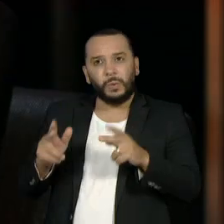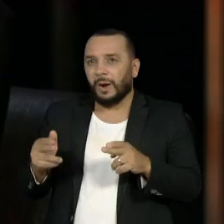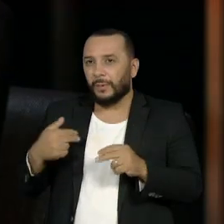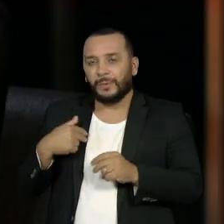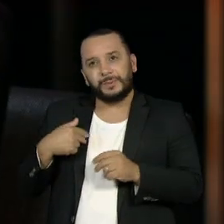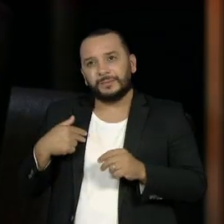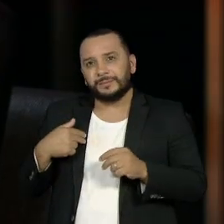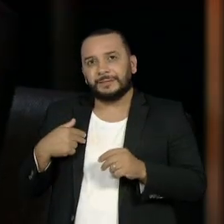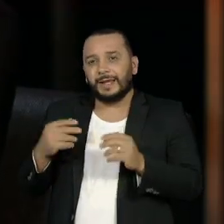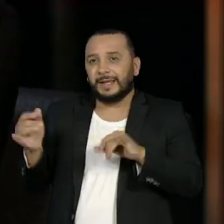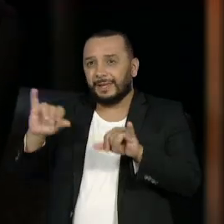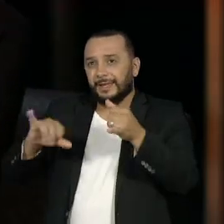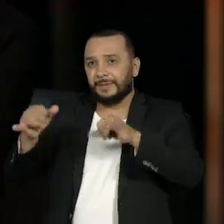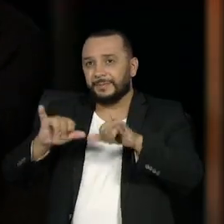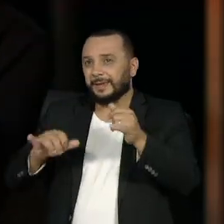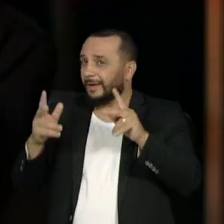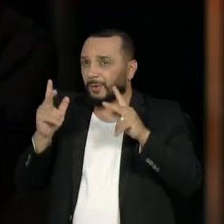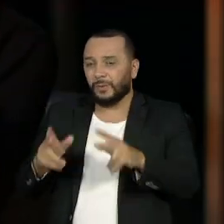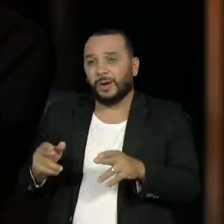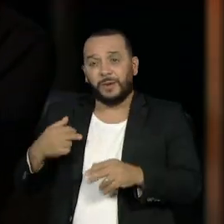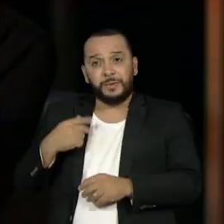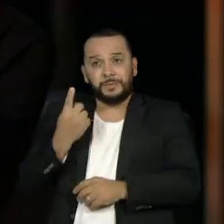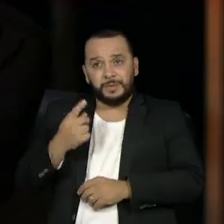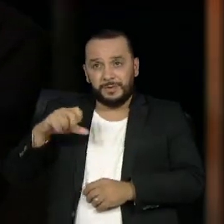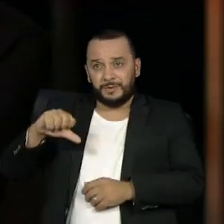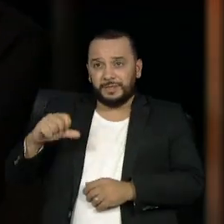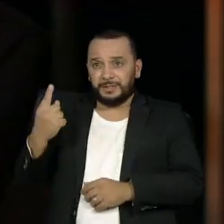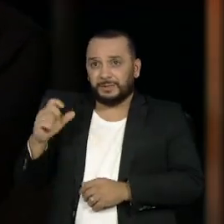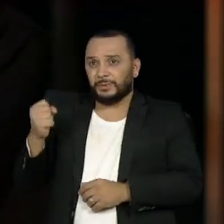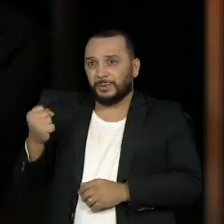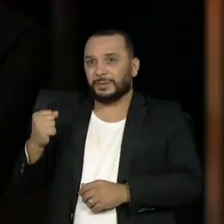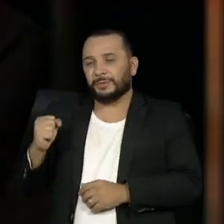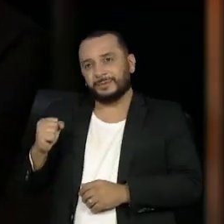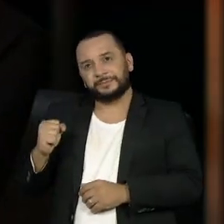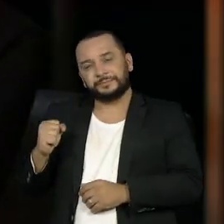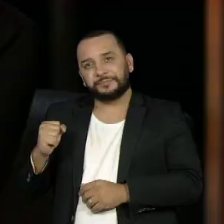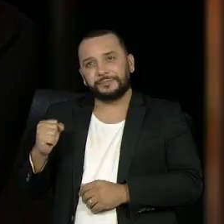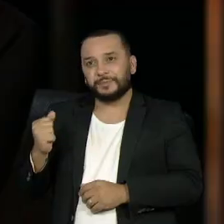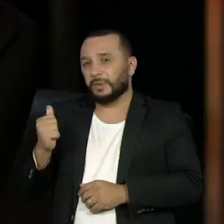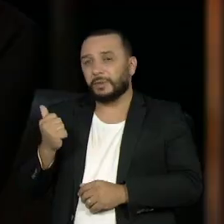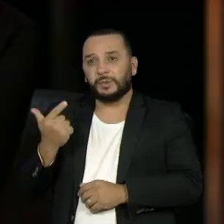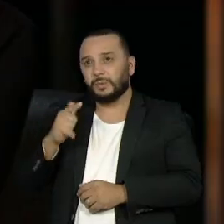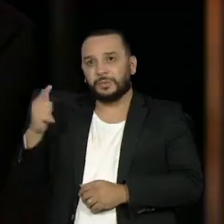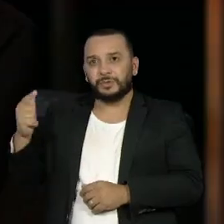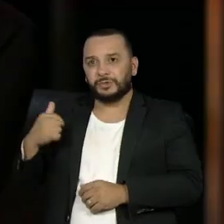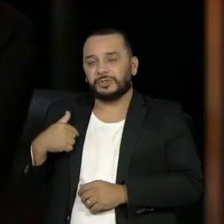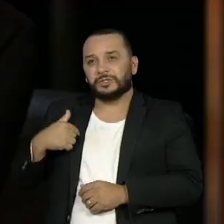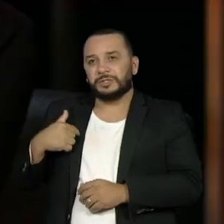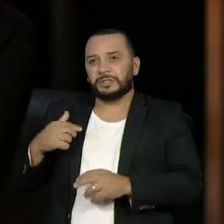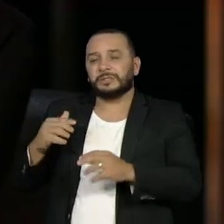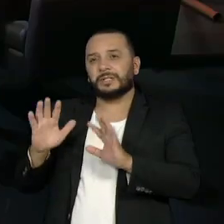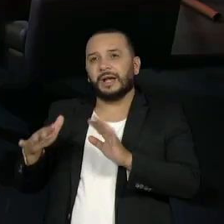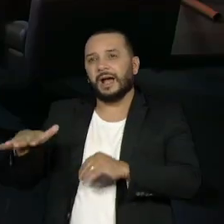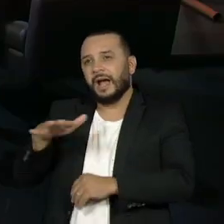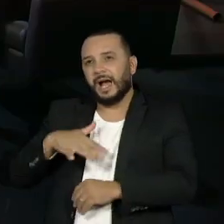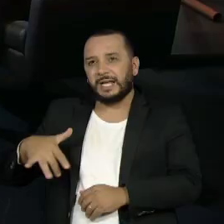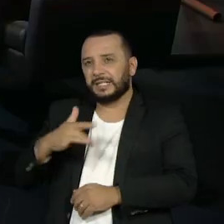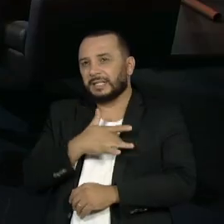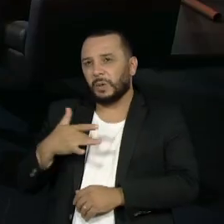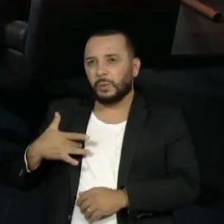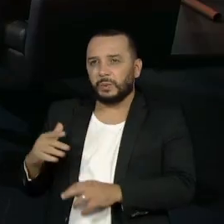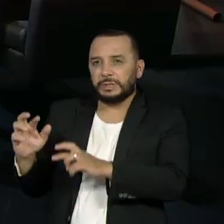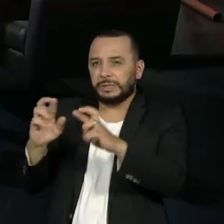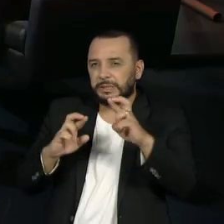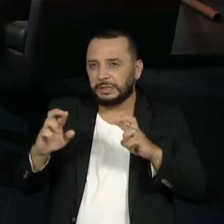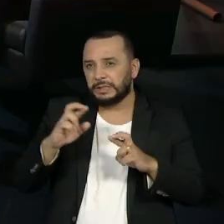diferença pasta porque em 1918 não havia Autoridade Sanitária ou